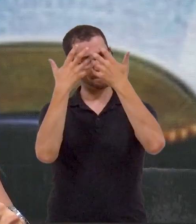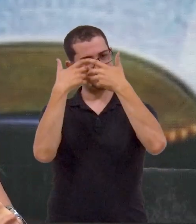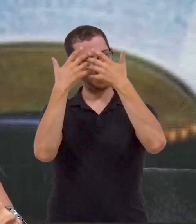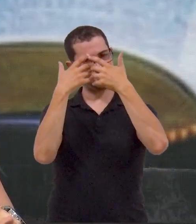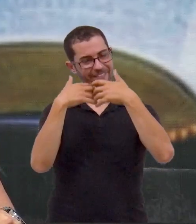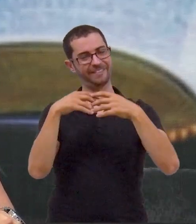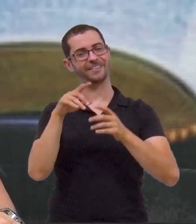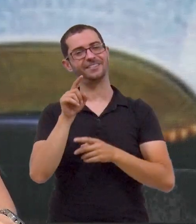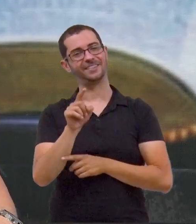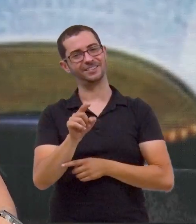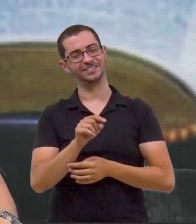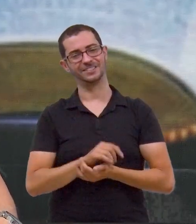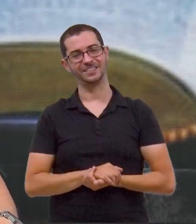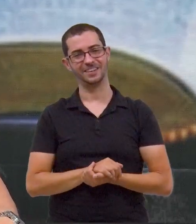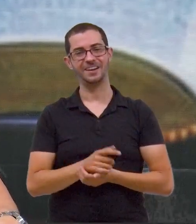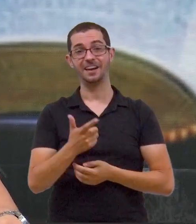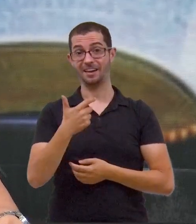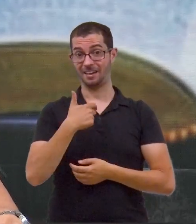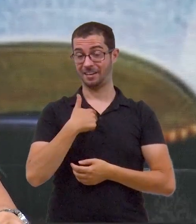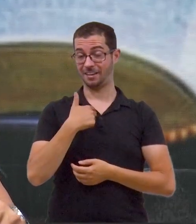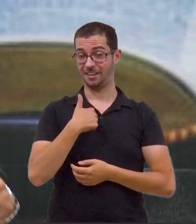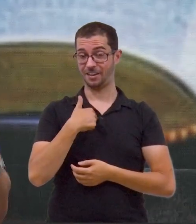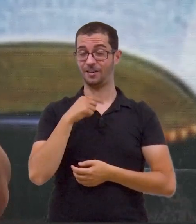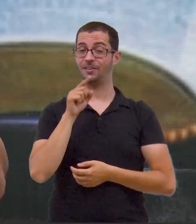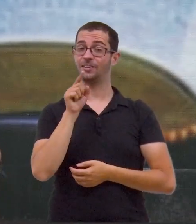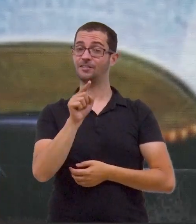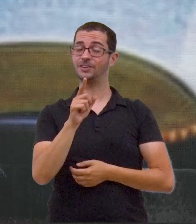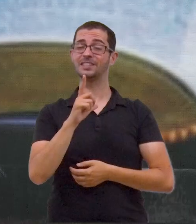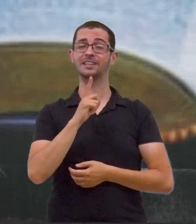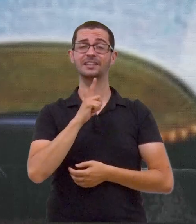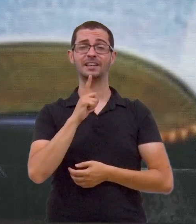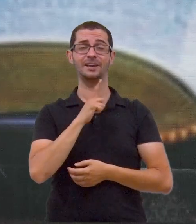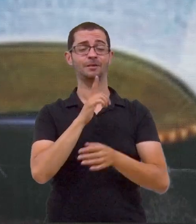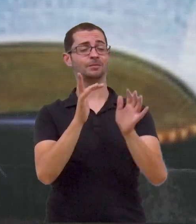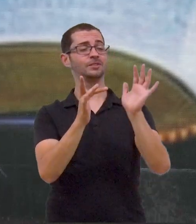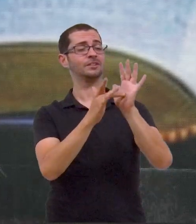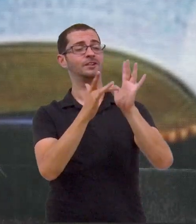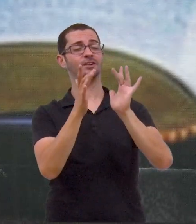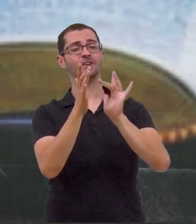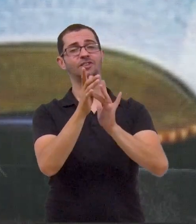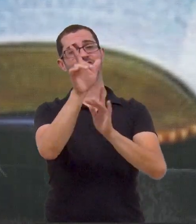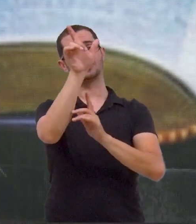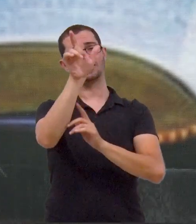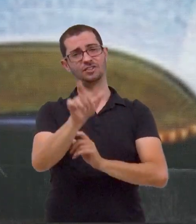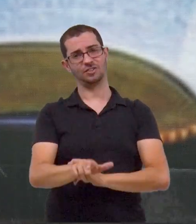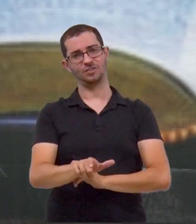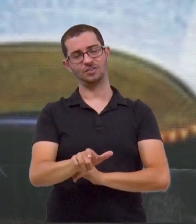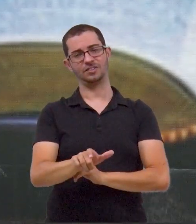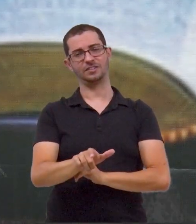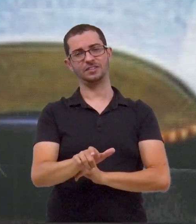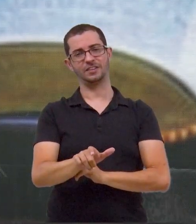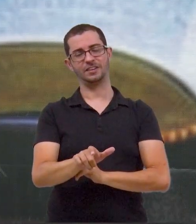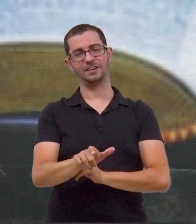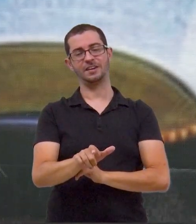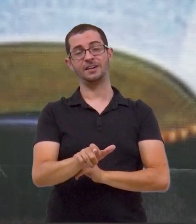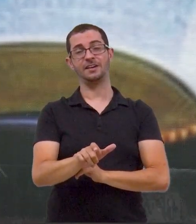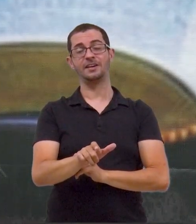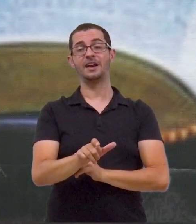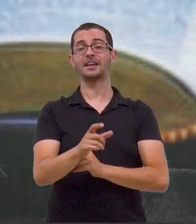que você e eu temos a Jesus como aquele que nos